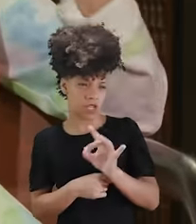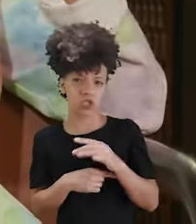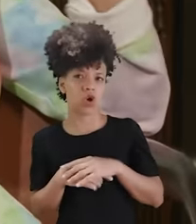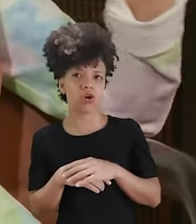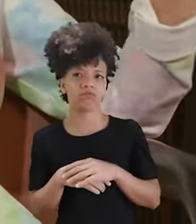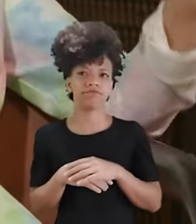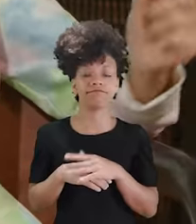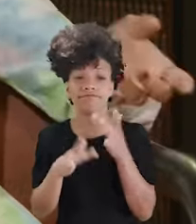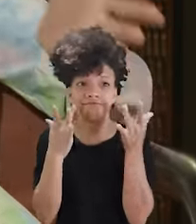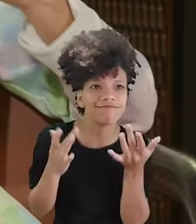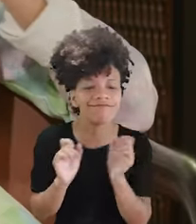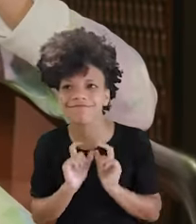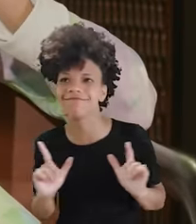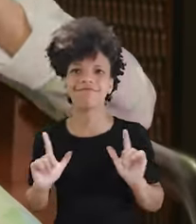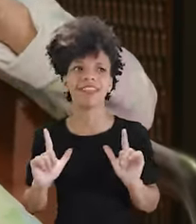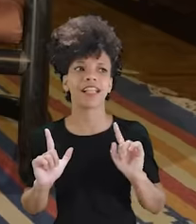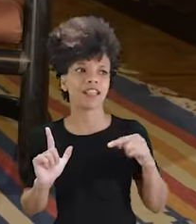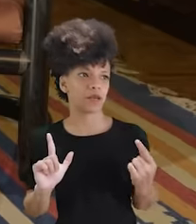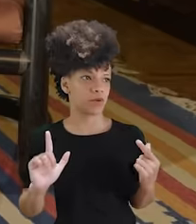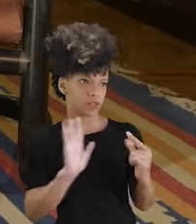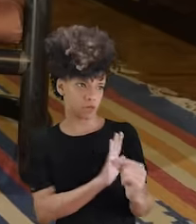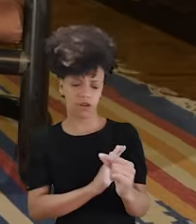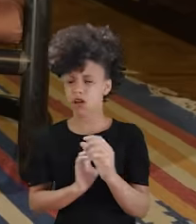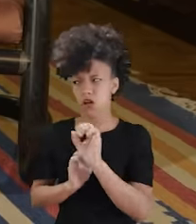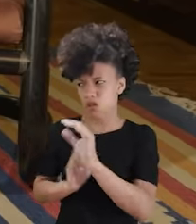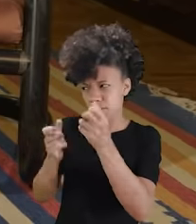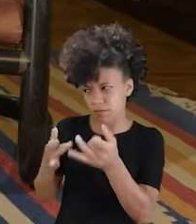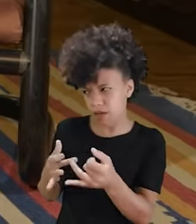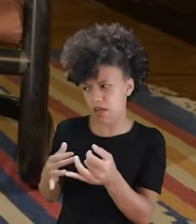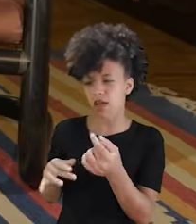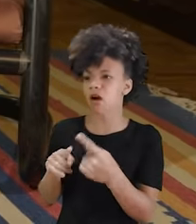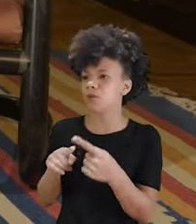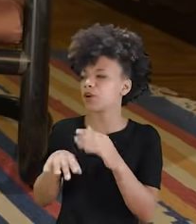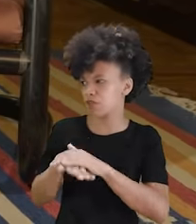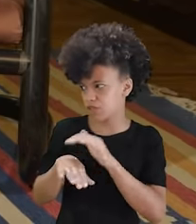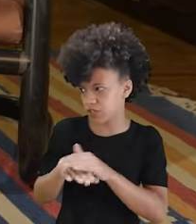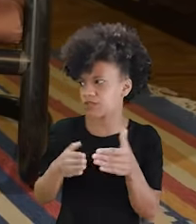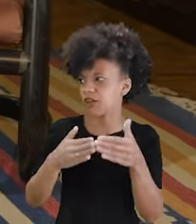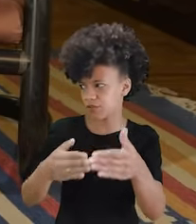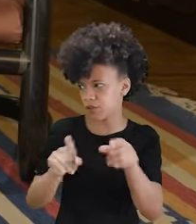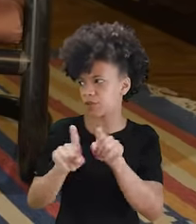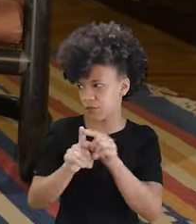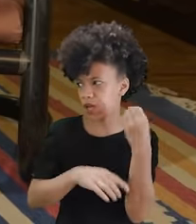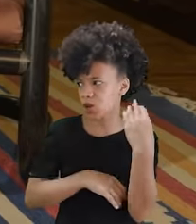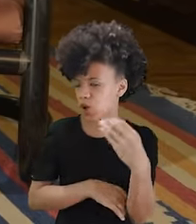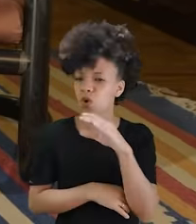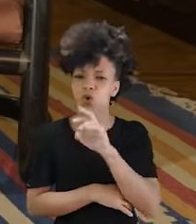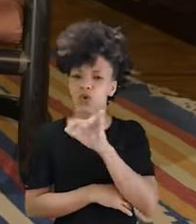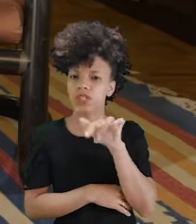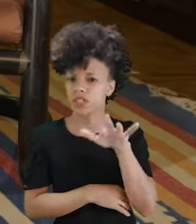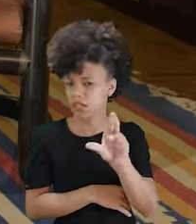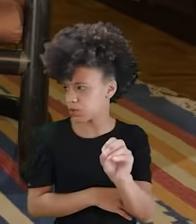semana dava pinta sair só pra explicar tipo eu eu também fiz navio fiz